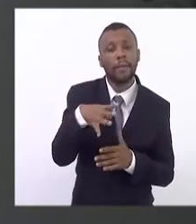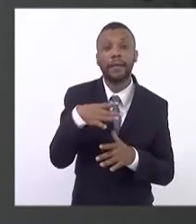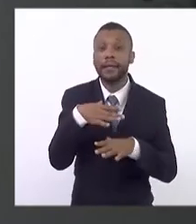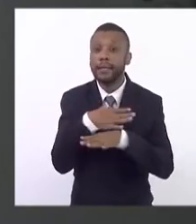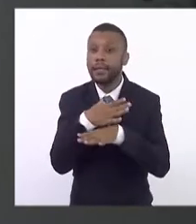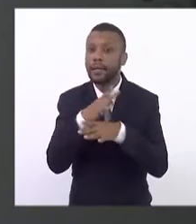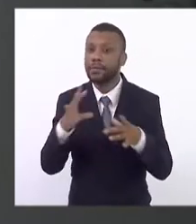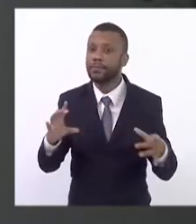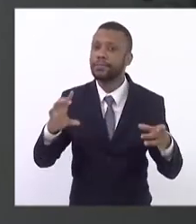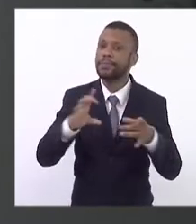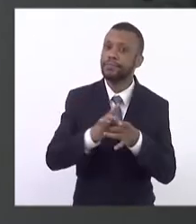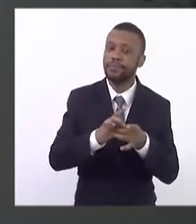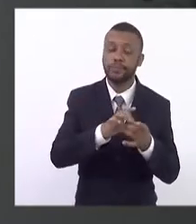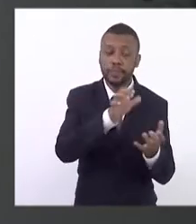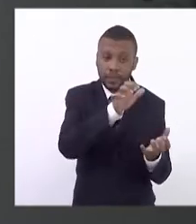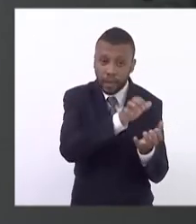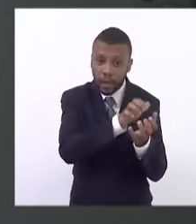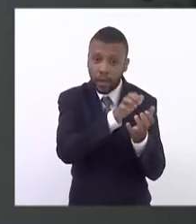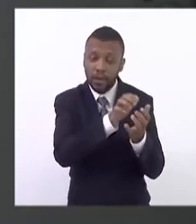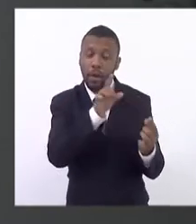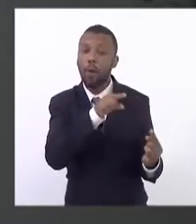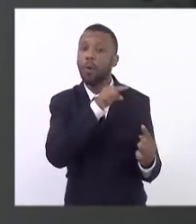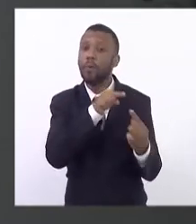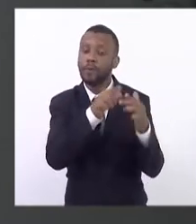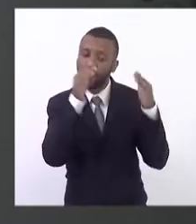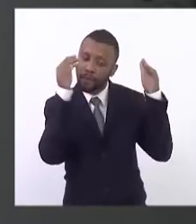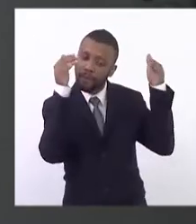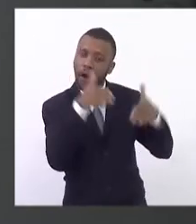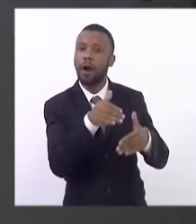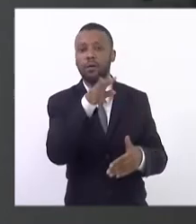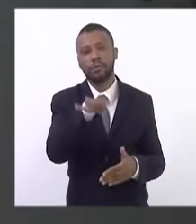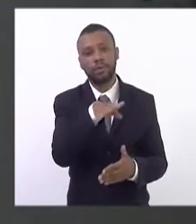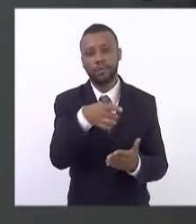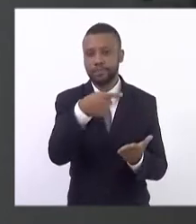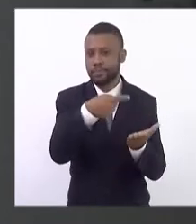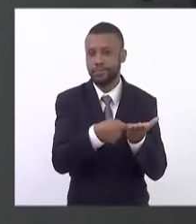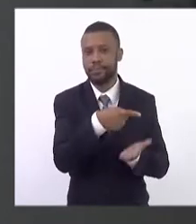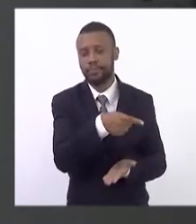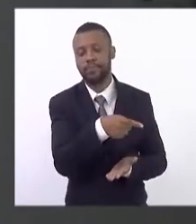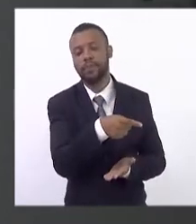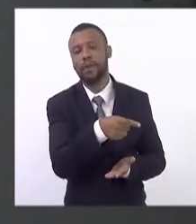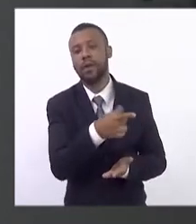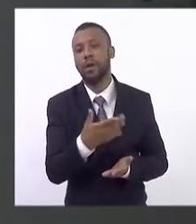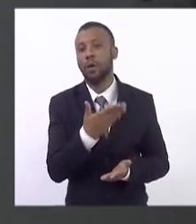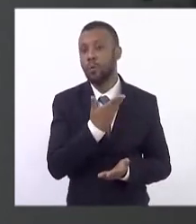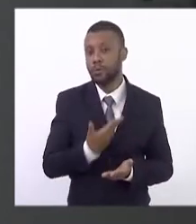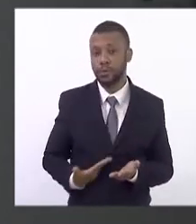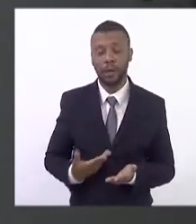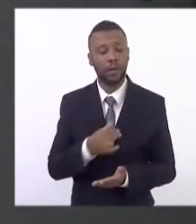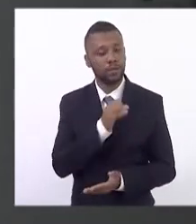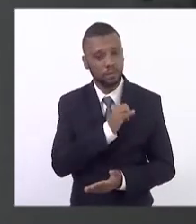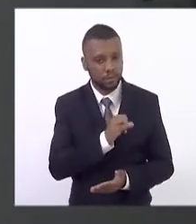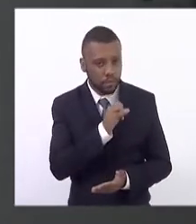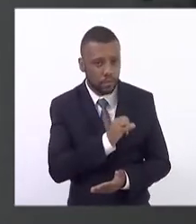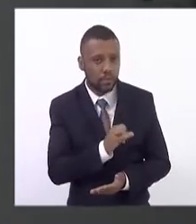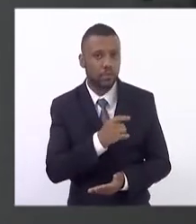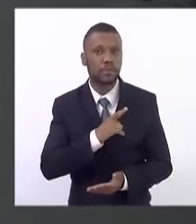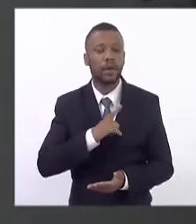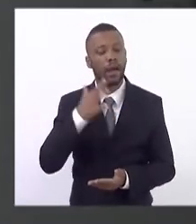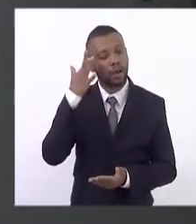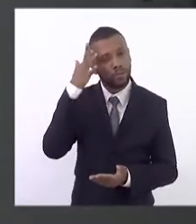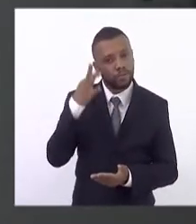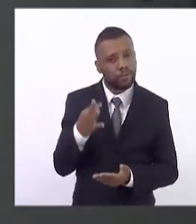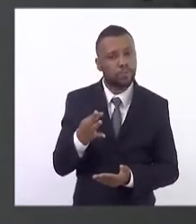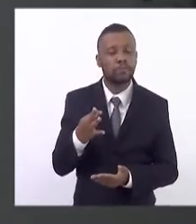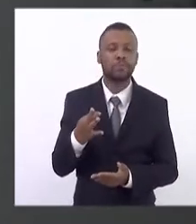e Jacarezinho é foco desse programa, o Estado, em entendimentos com a